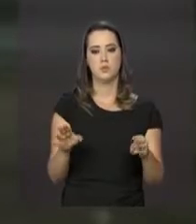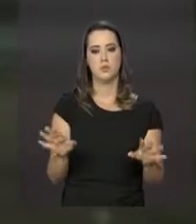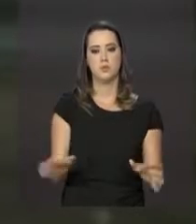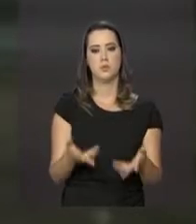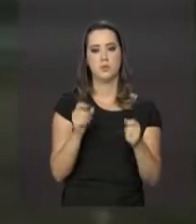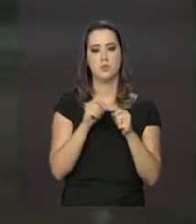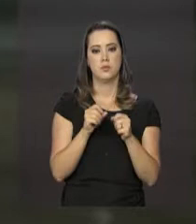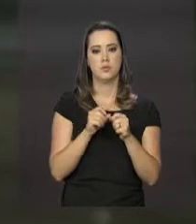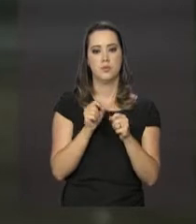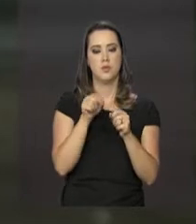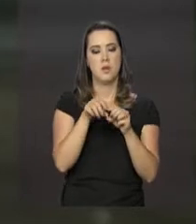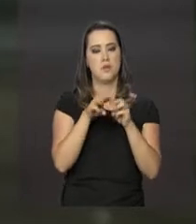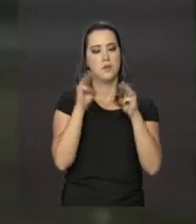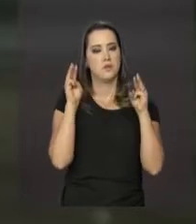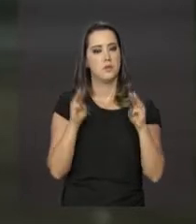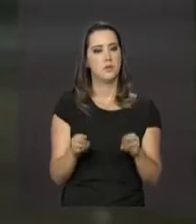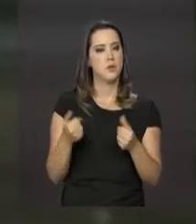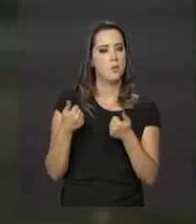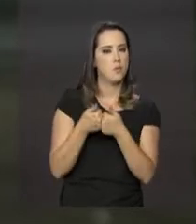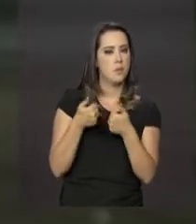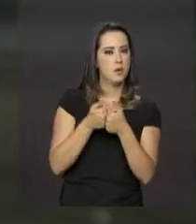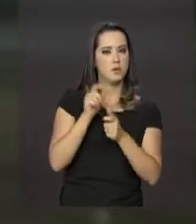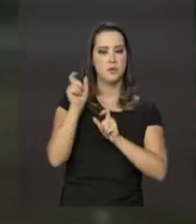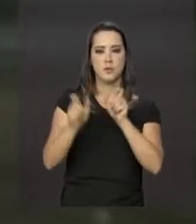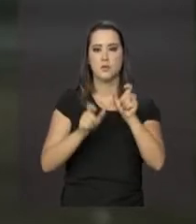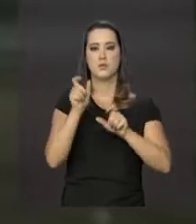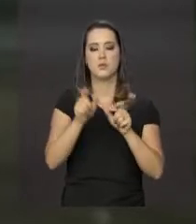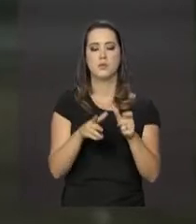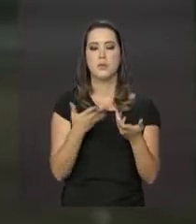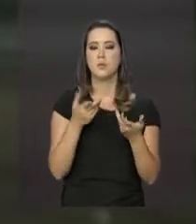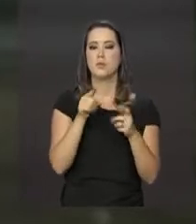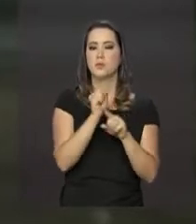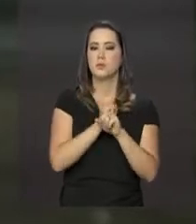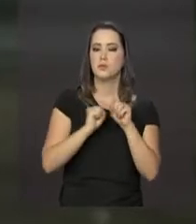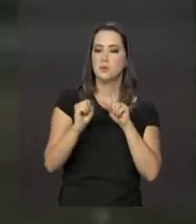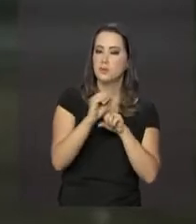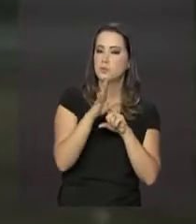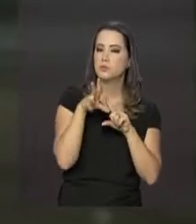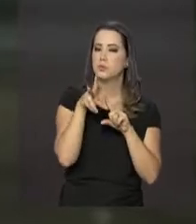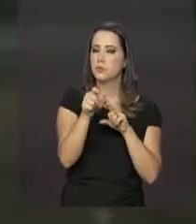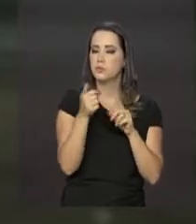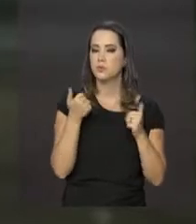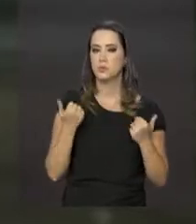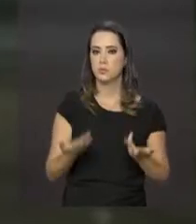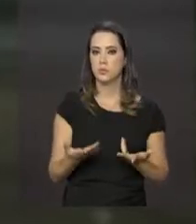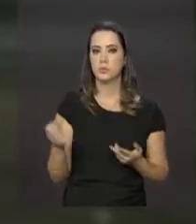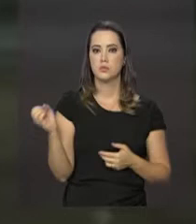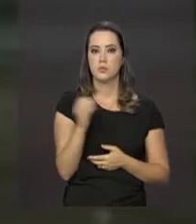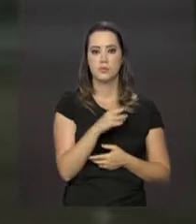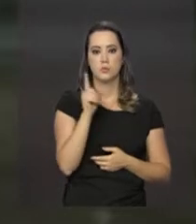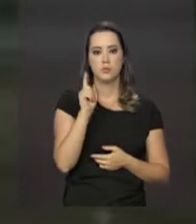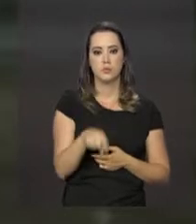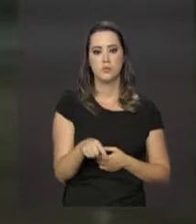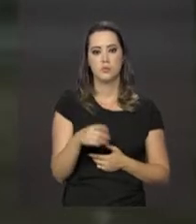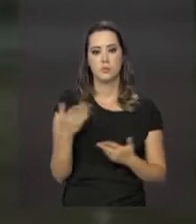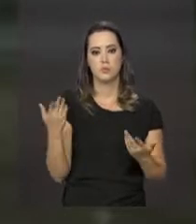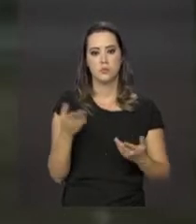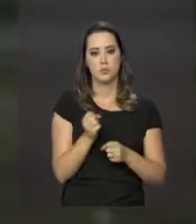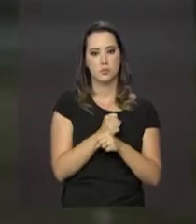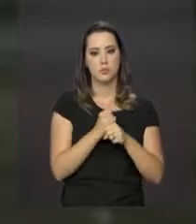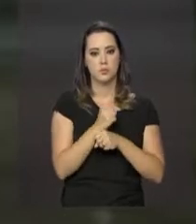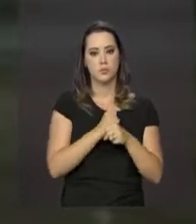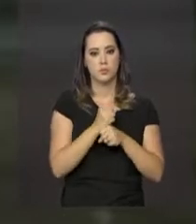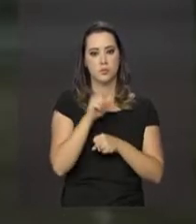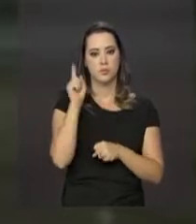fazer com que esses museus se aproxime de seus públicos e da sociedade como um todo uma novidade na edição deste